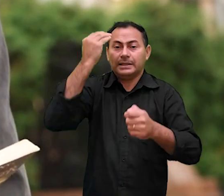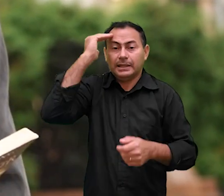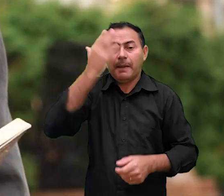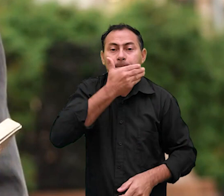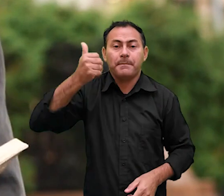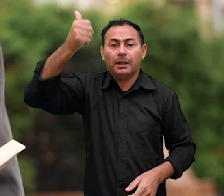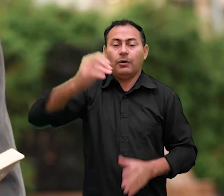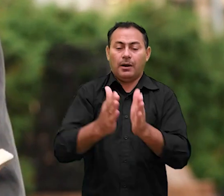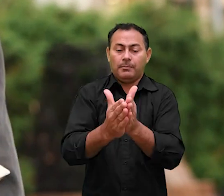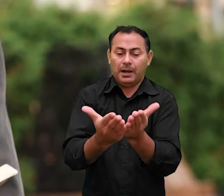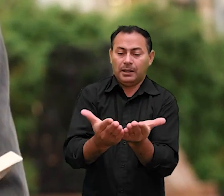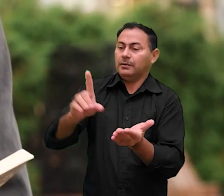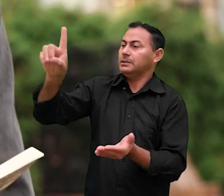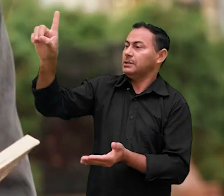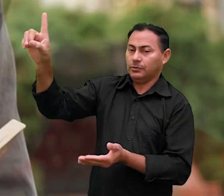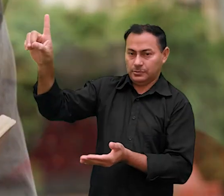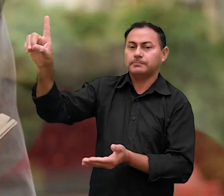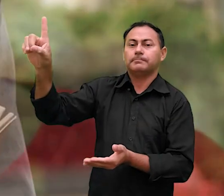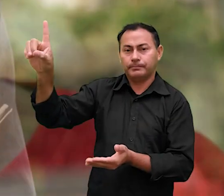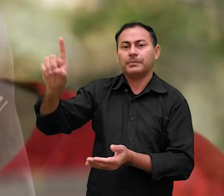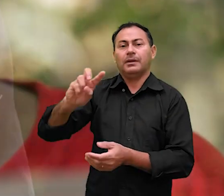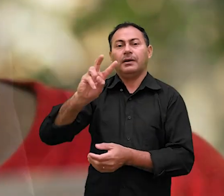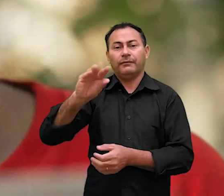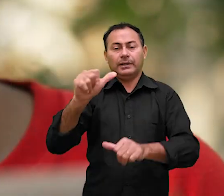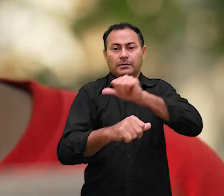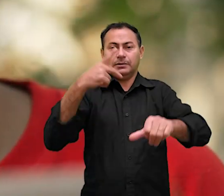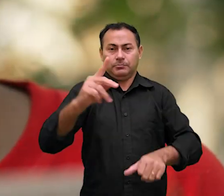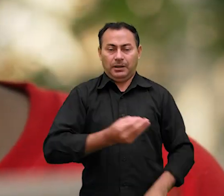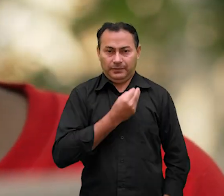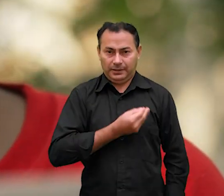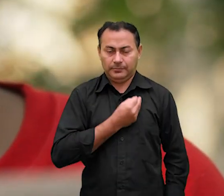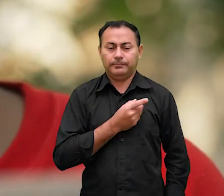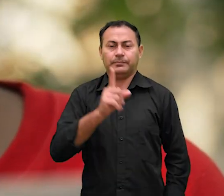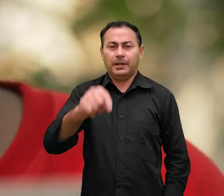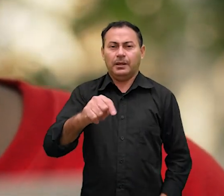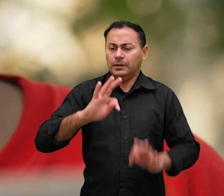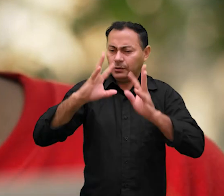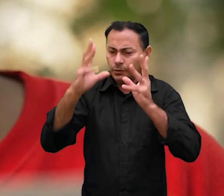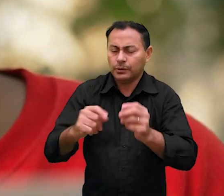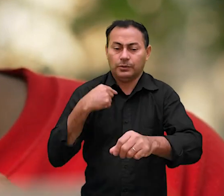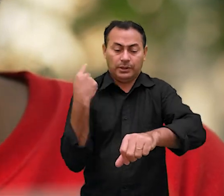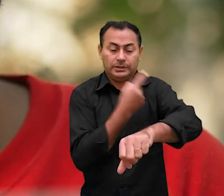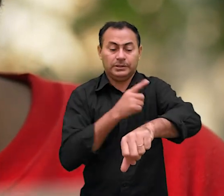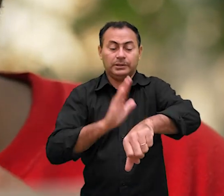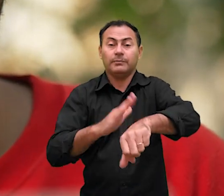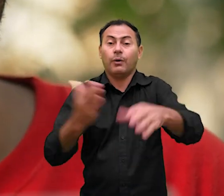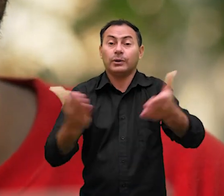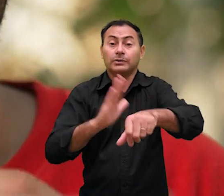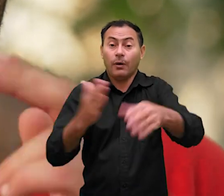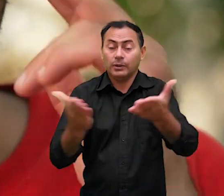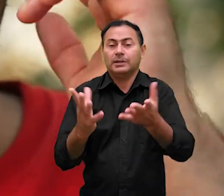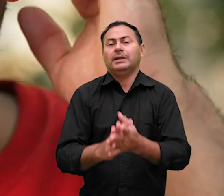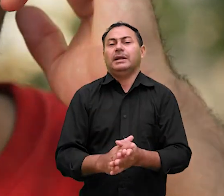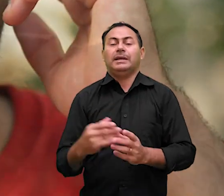entender melhor a palavra de Deus, que vai transformar a sua vida. Esse é todo o tempo que nós temos hoje. E